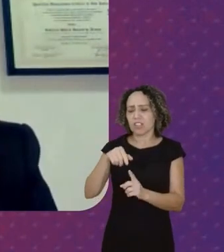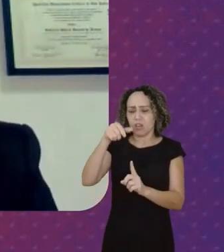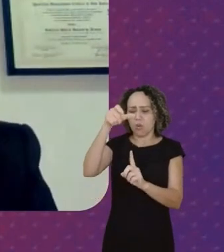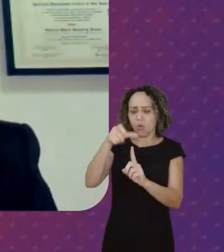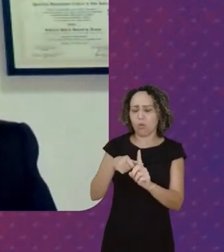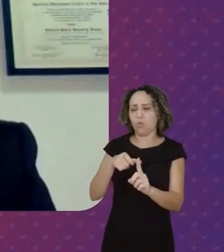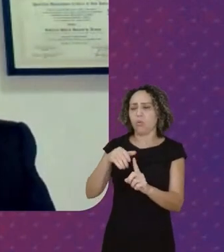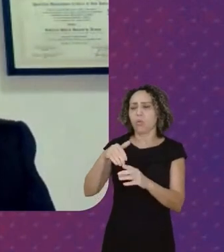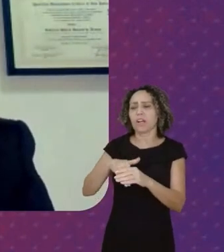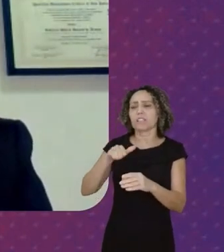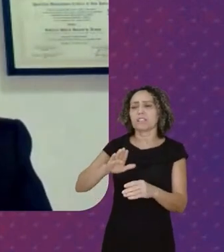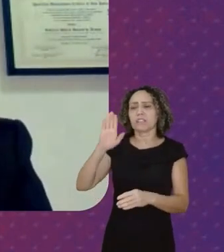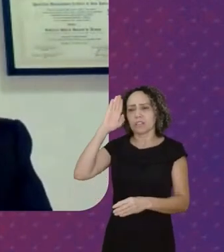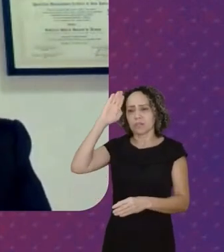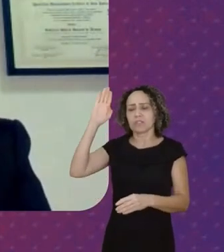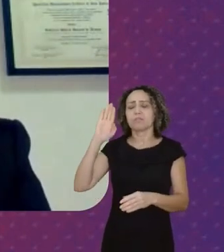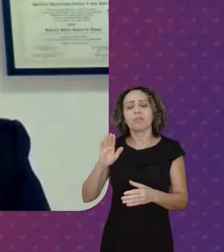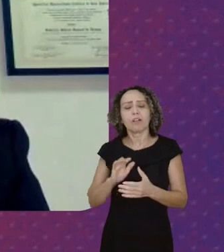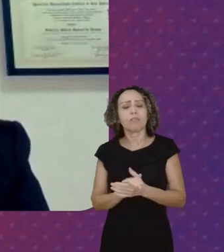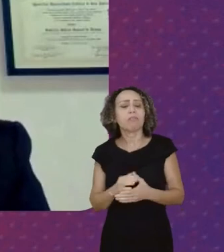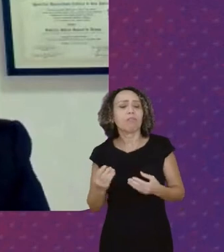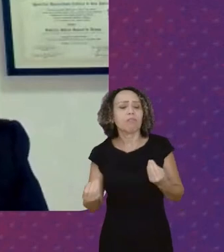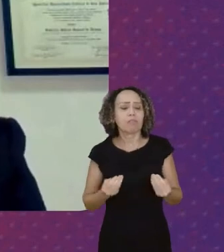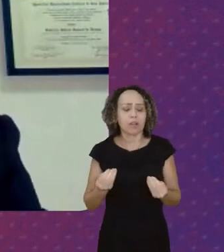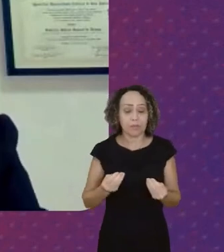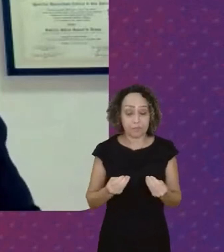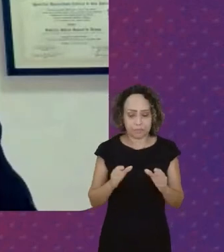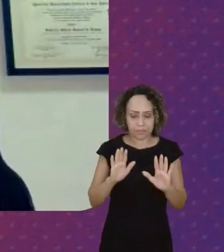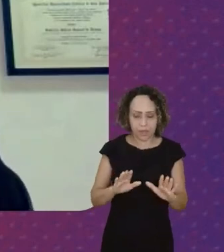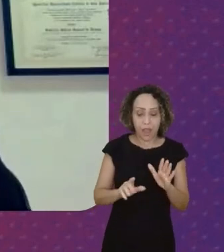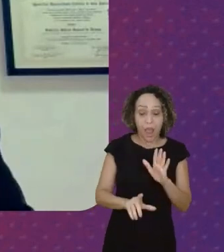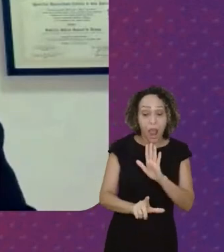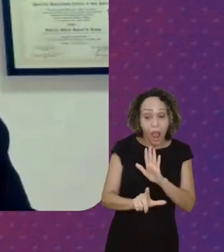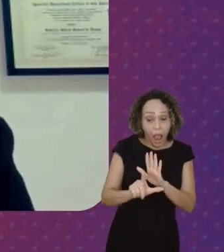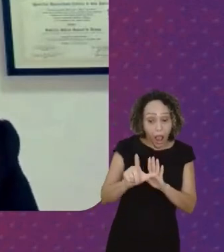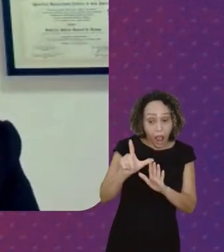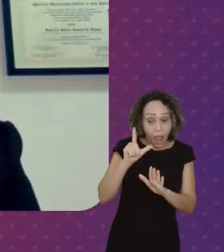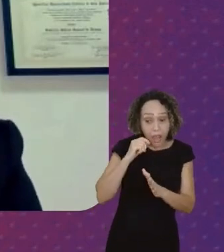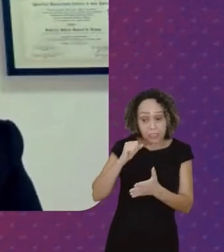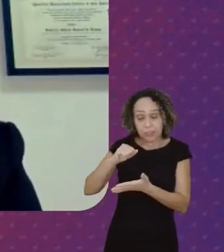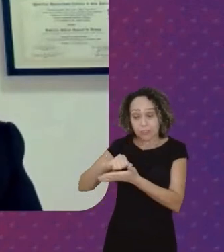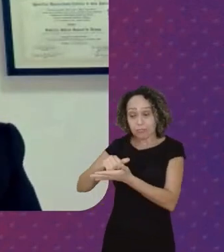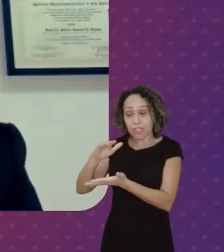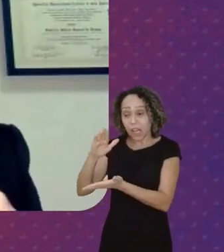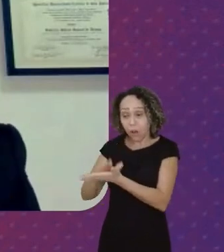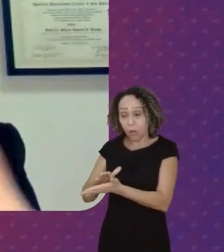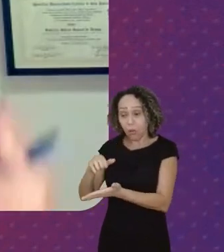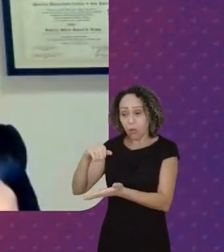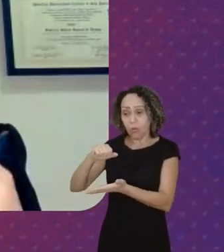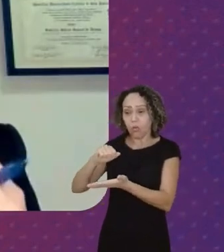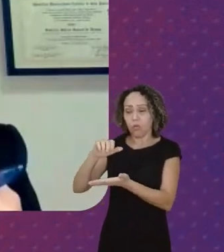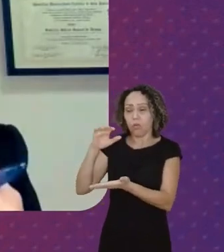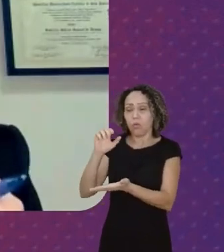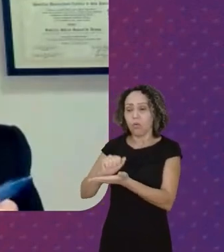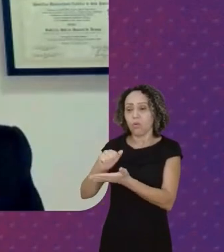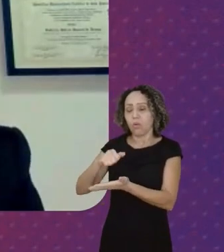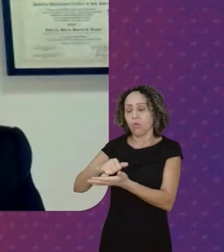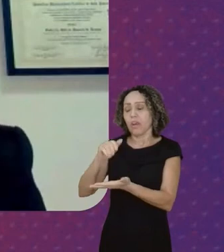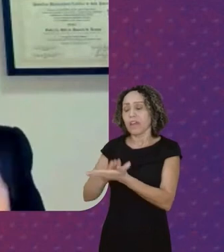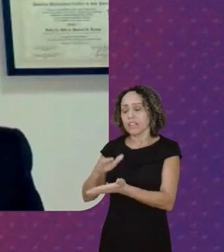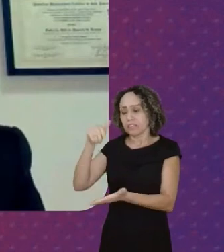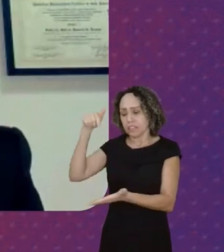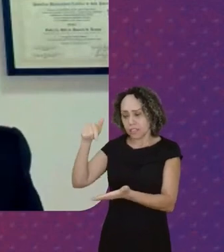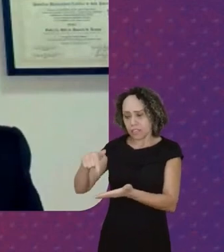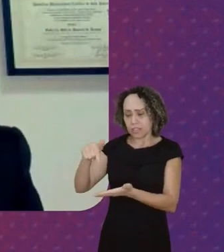Antes mesmo deles pedirem o registro da federação no Tribunal Superior Eleitoral, eles precisam já ter previamente constituído, sob